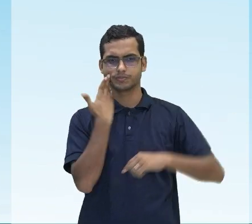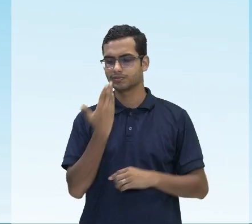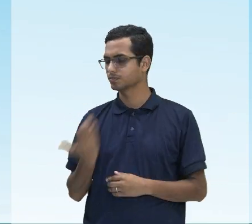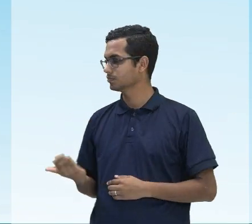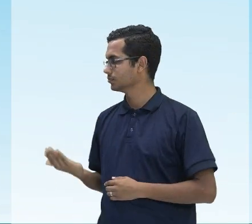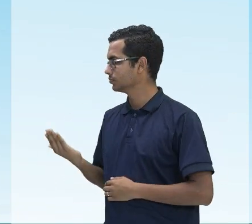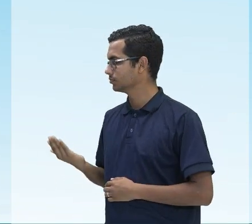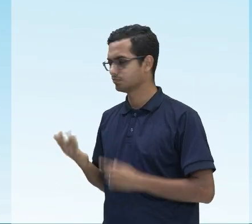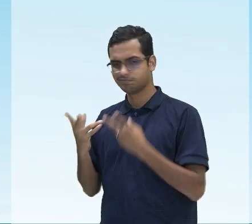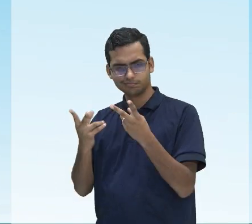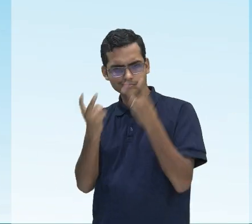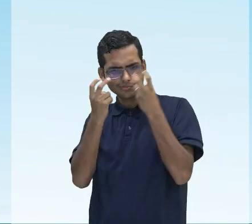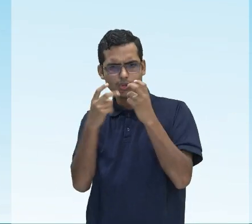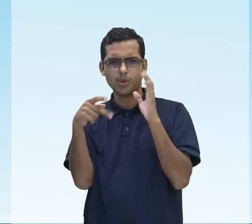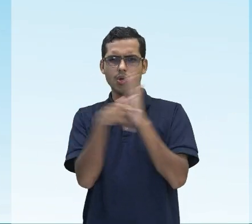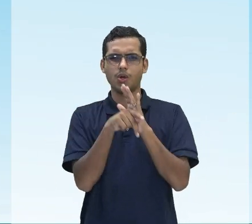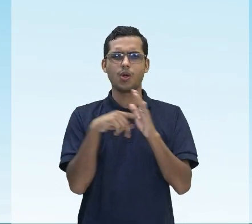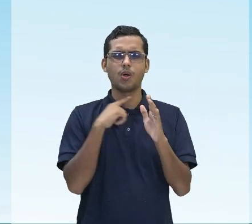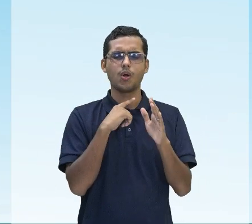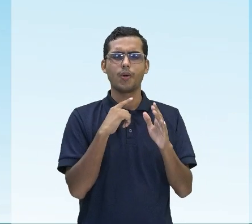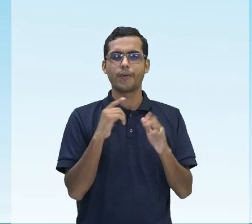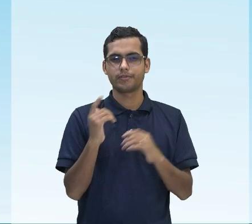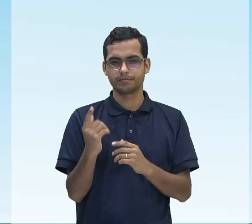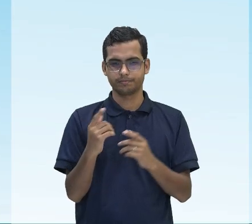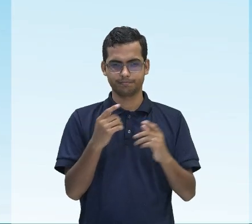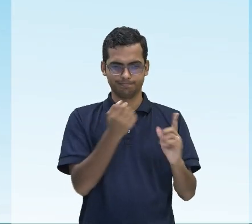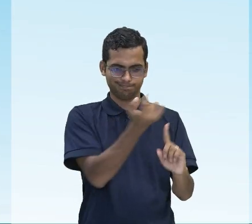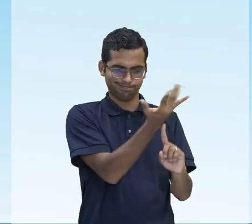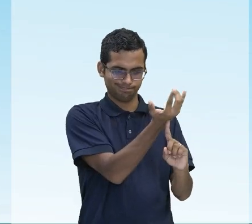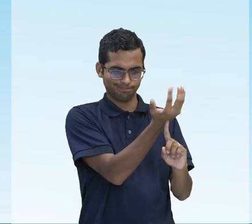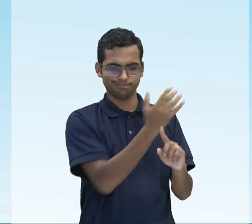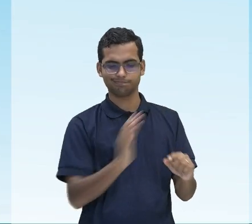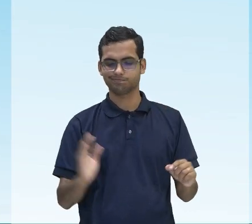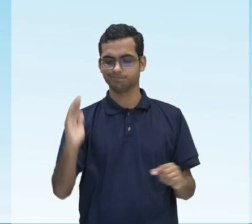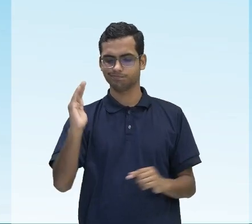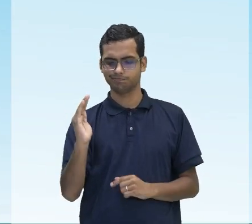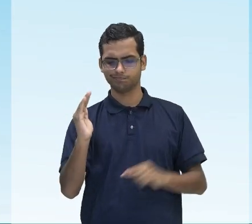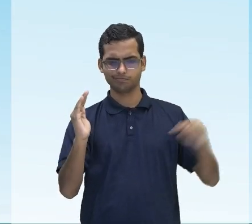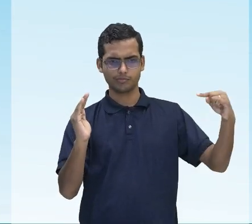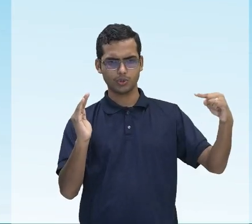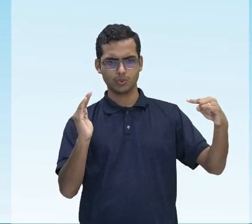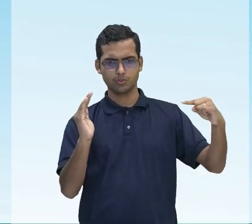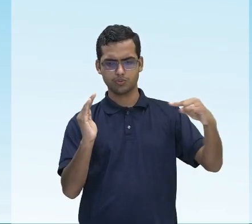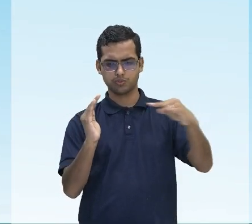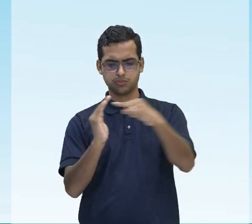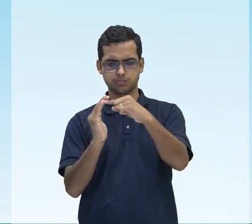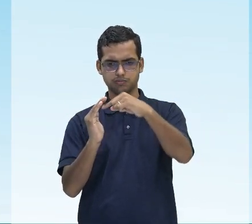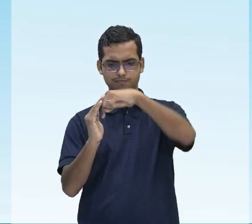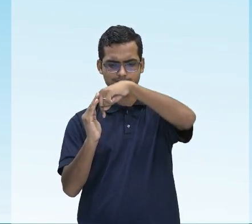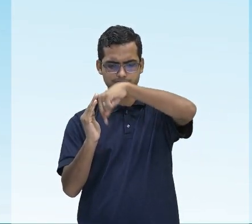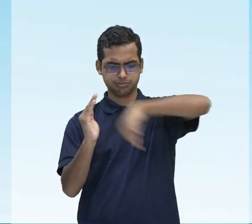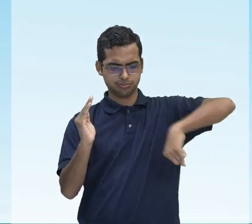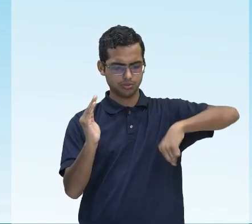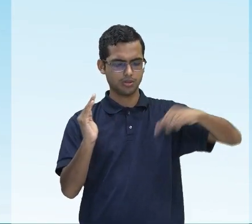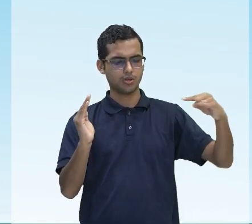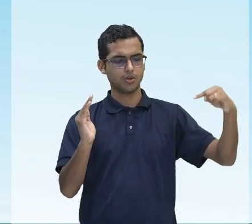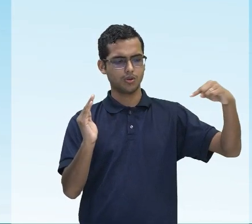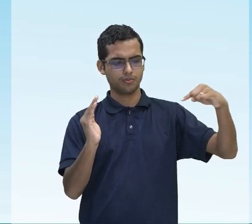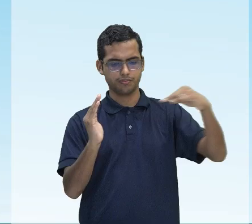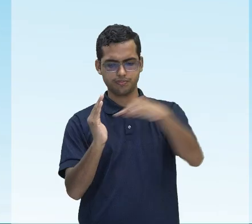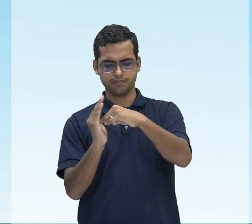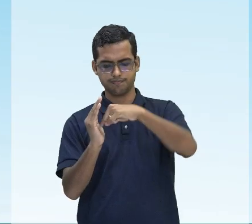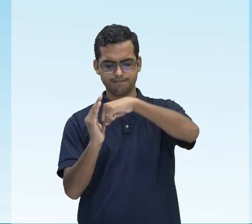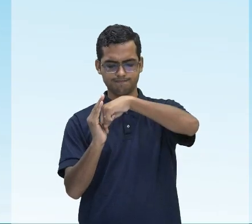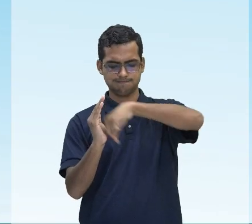raios que saíram lá da vela, um foi paralelo ao eixo principal e o